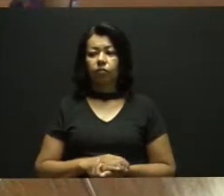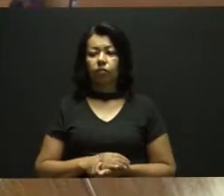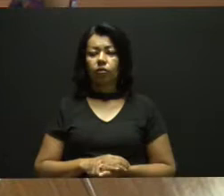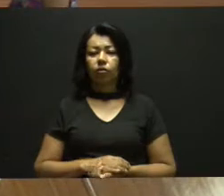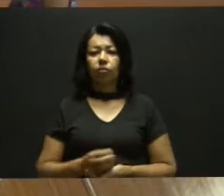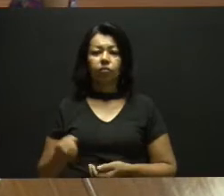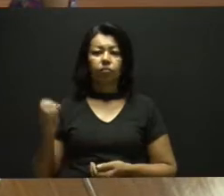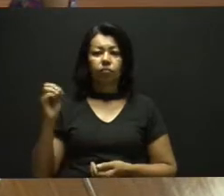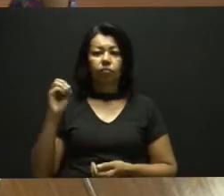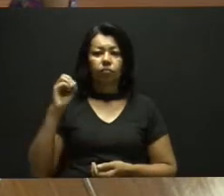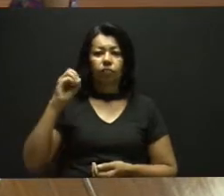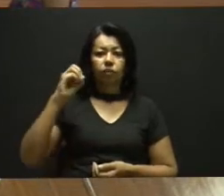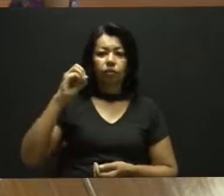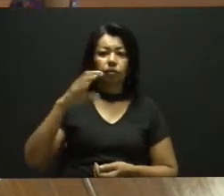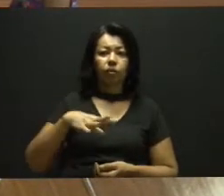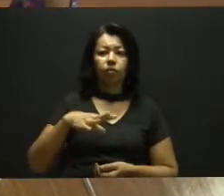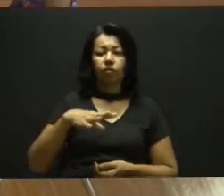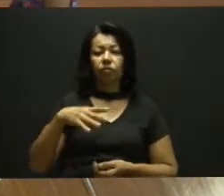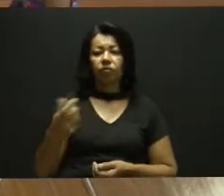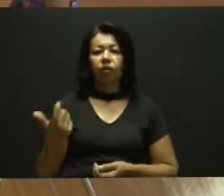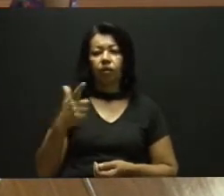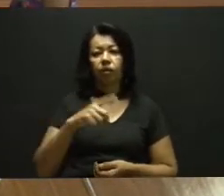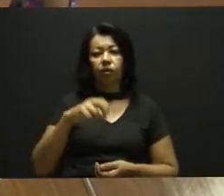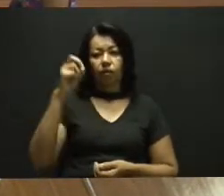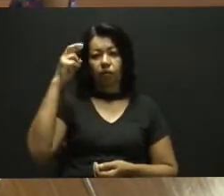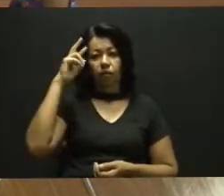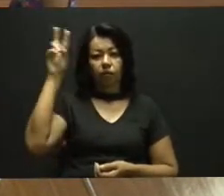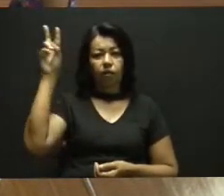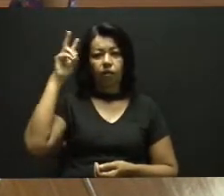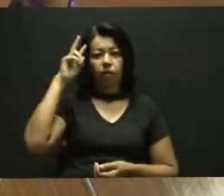imagina à tarde